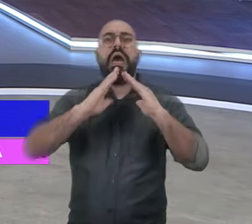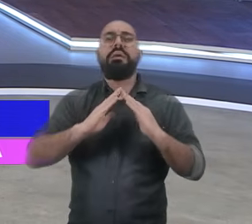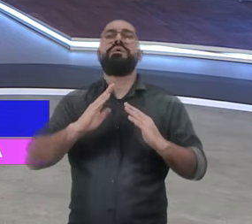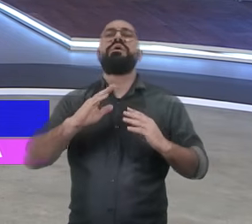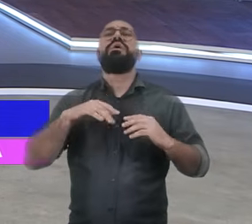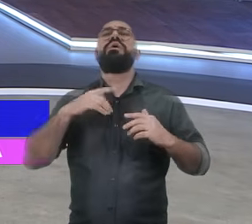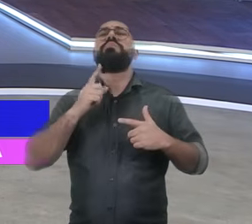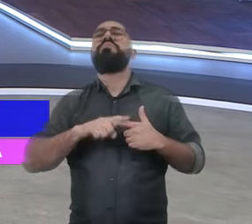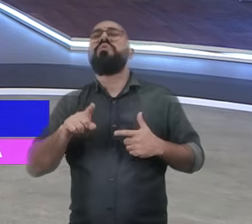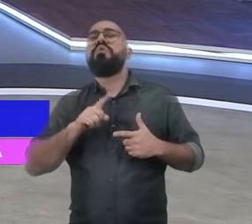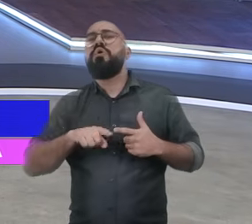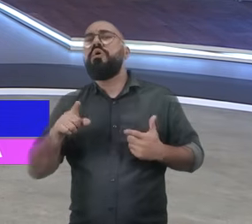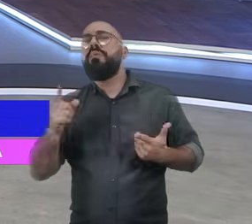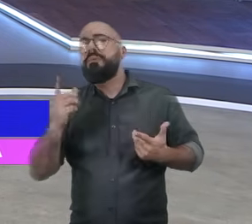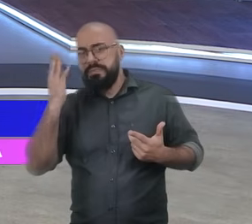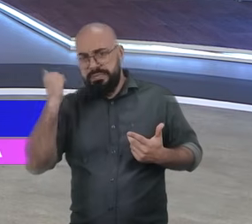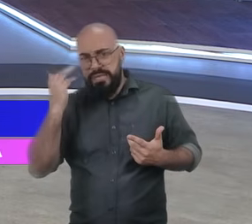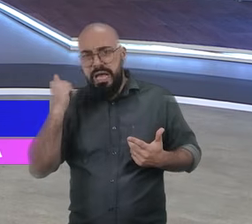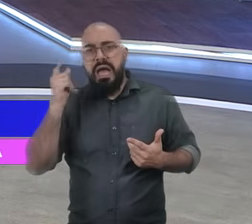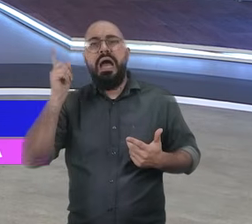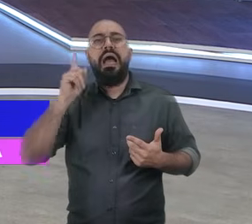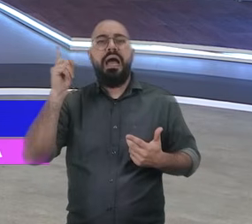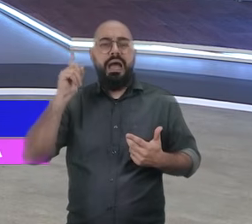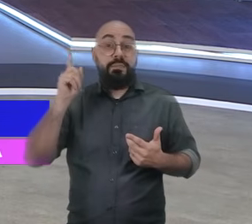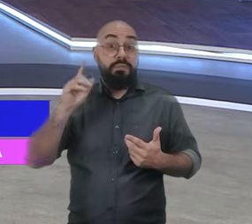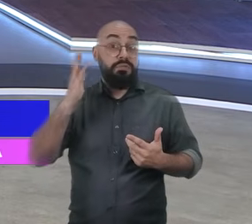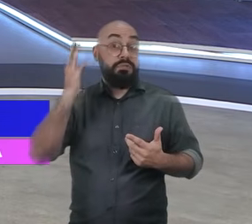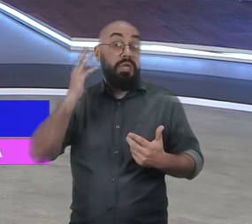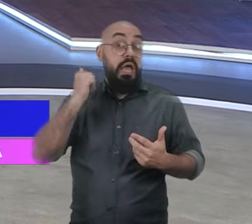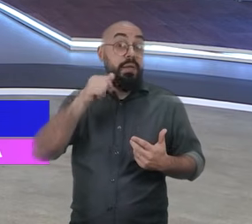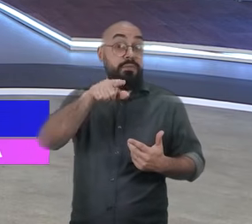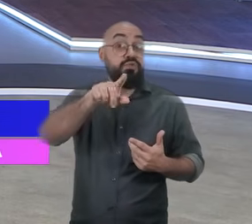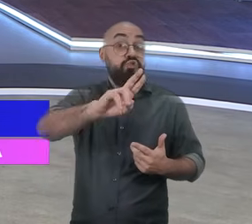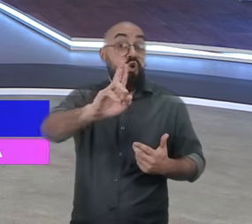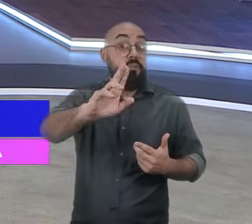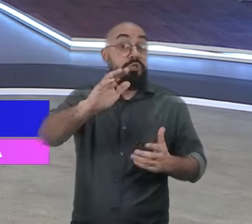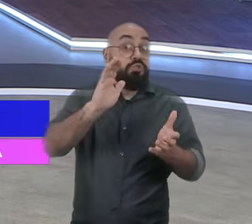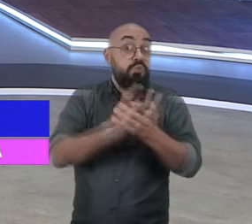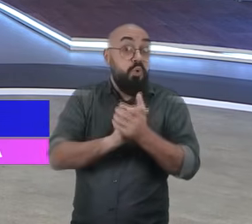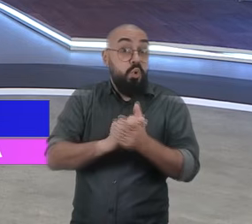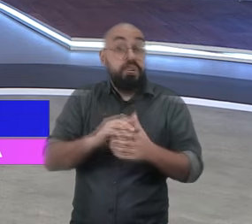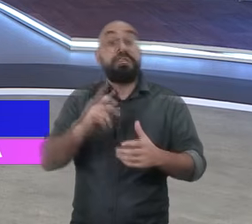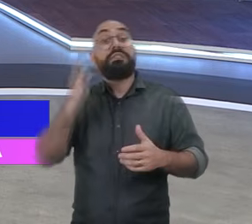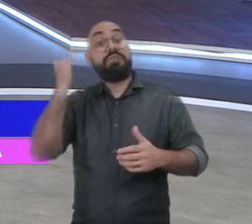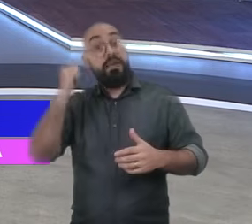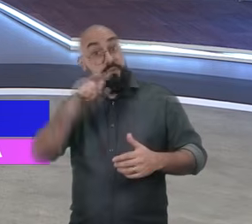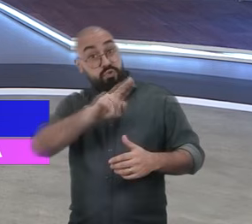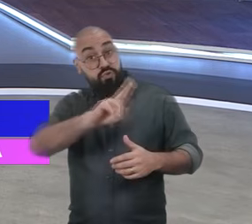são os seus problemas, ele sabe quais são as dificuldades, ele sabe o nome da sua esposa, ele